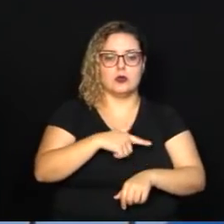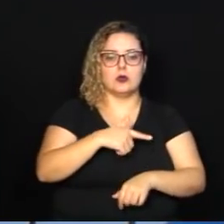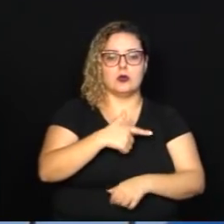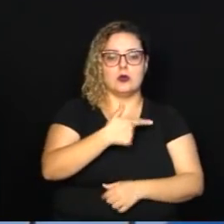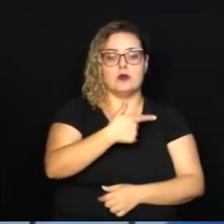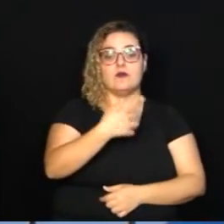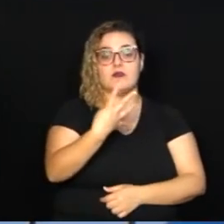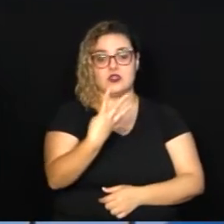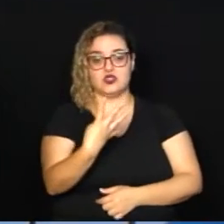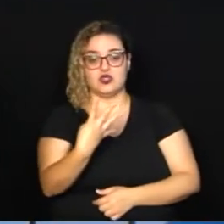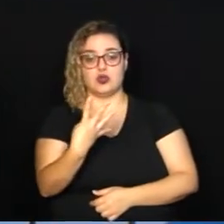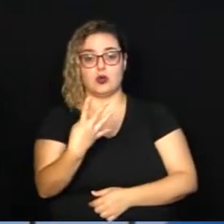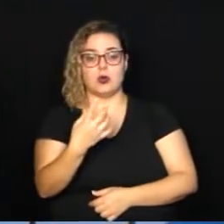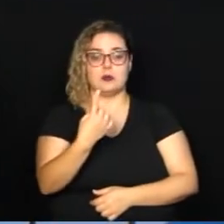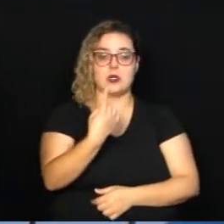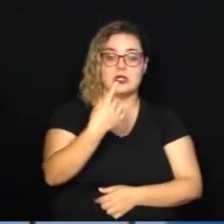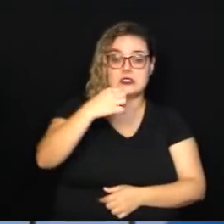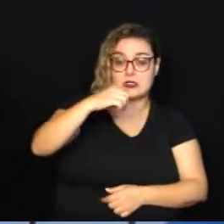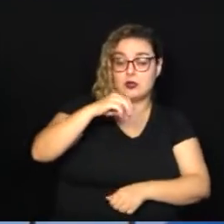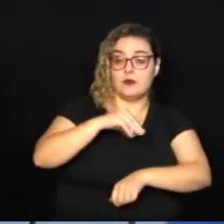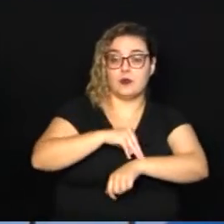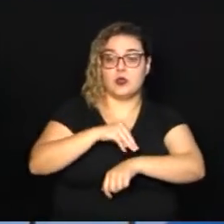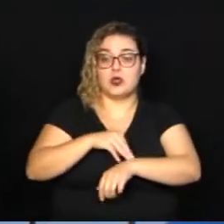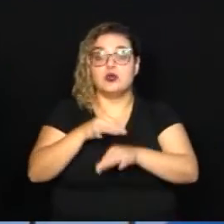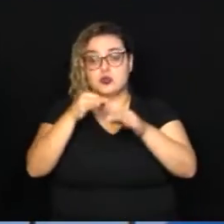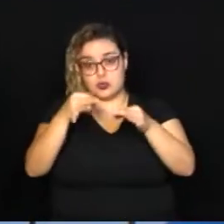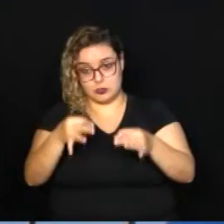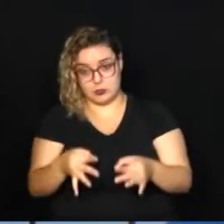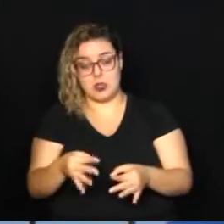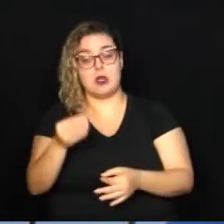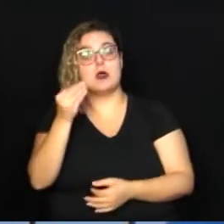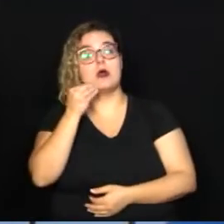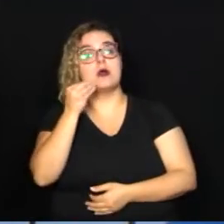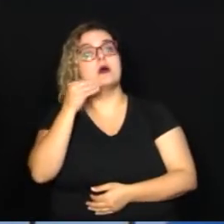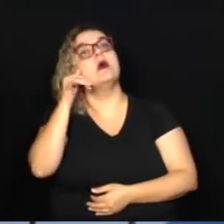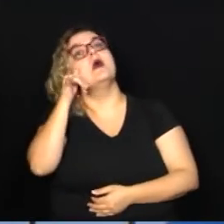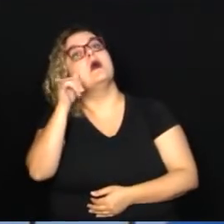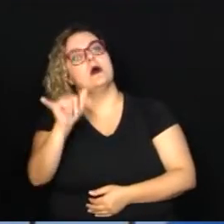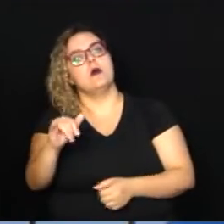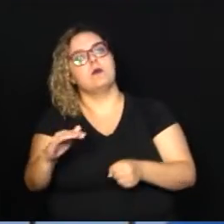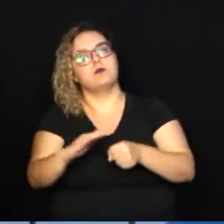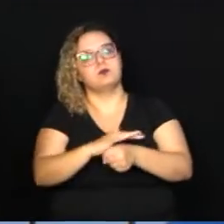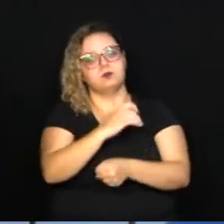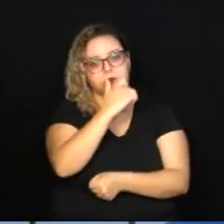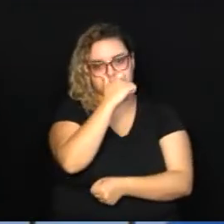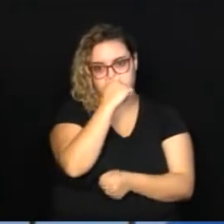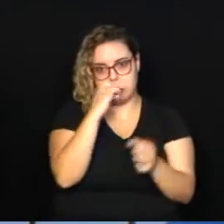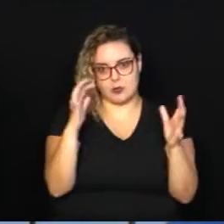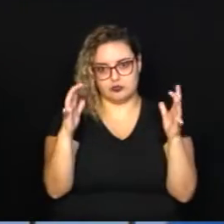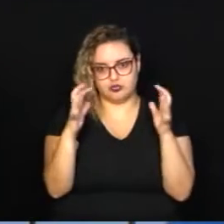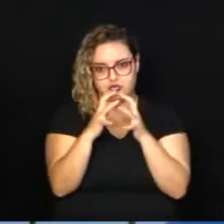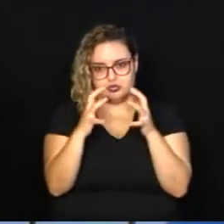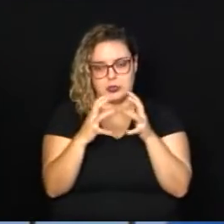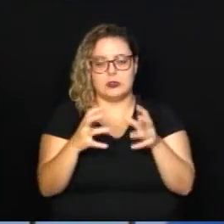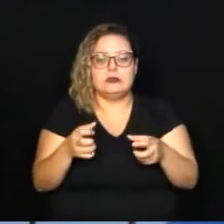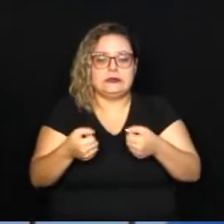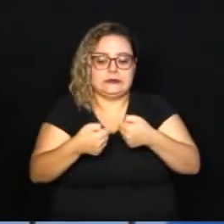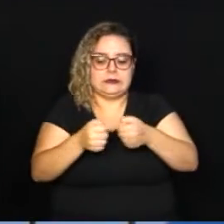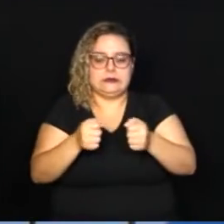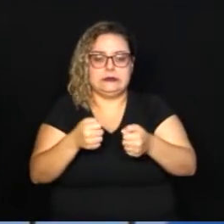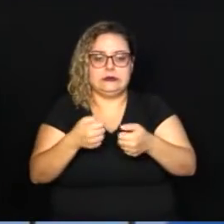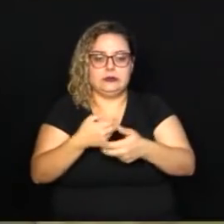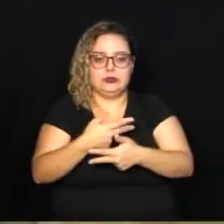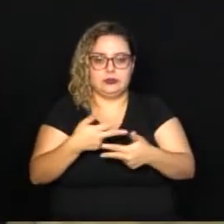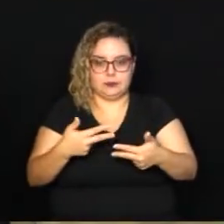para 19 minutos, justamente para tentar evitar a aglomeração dentro do transporte